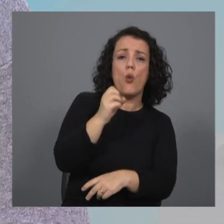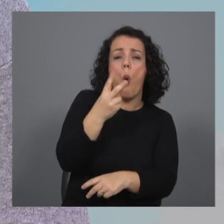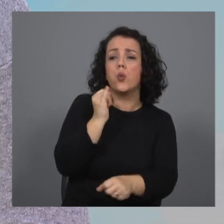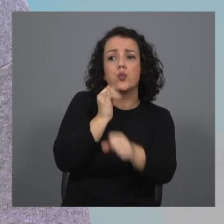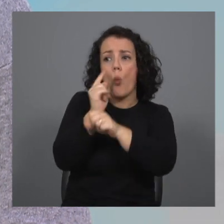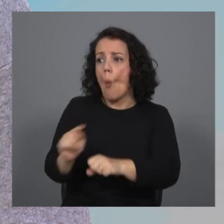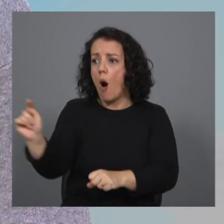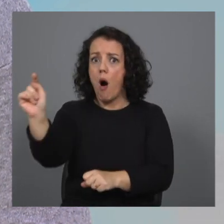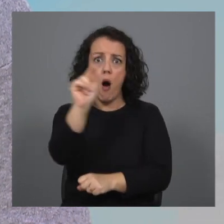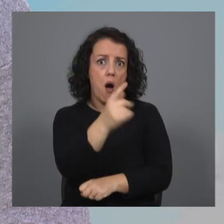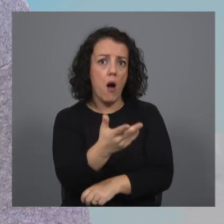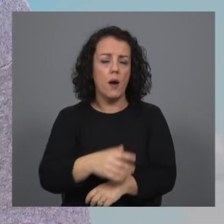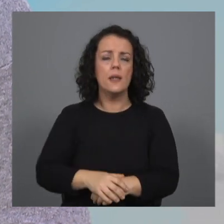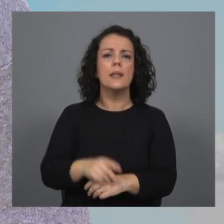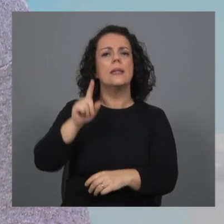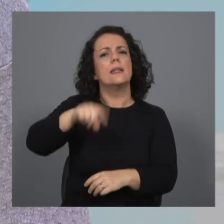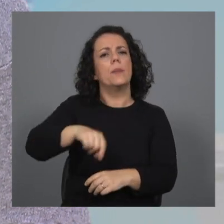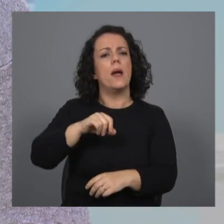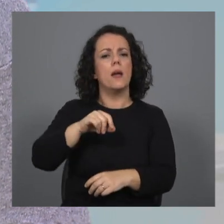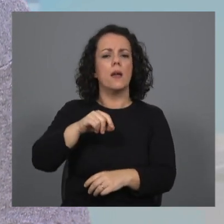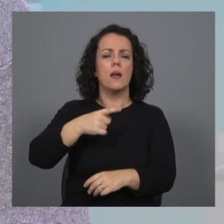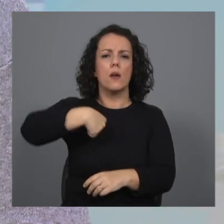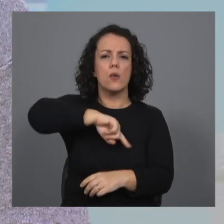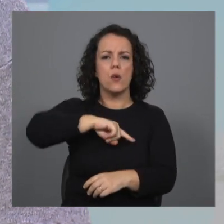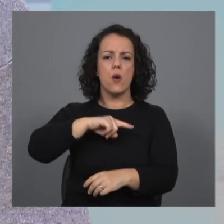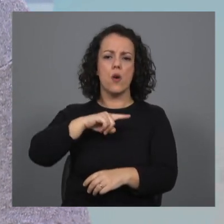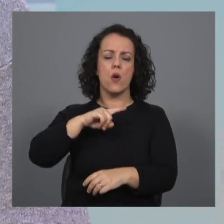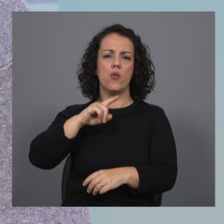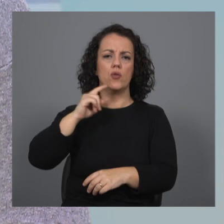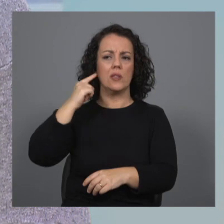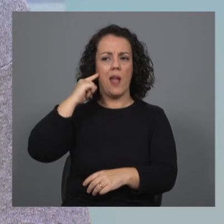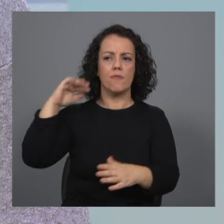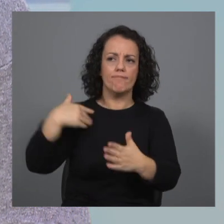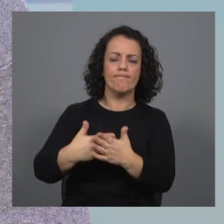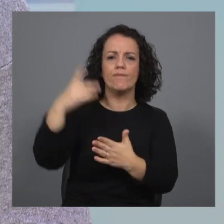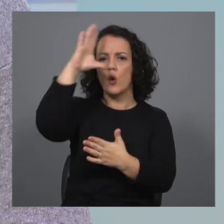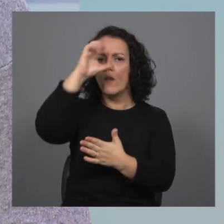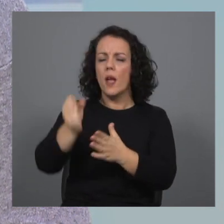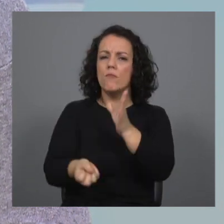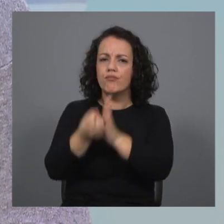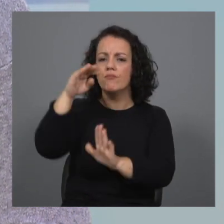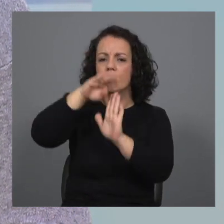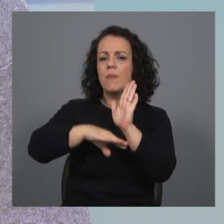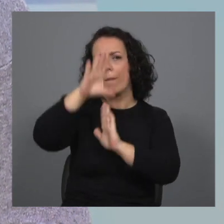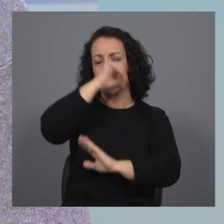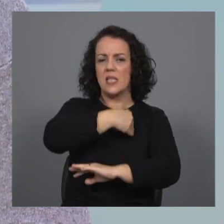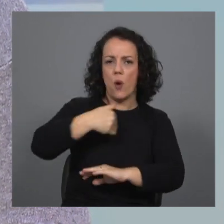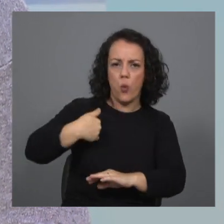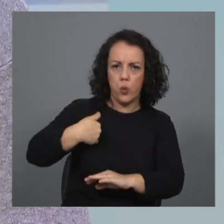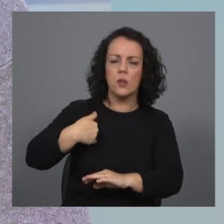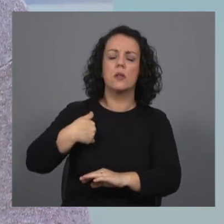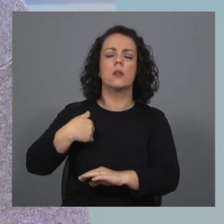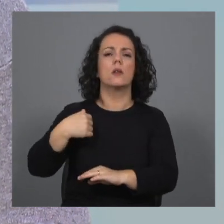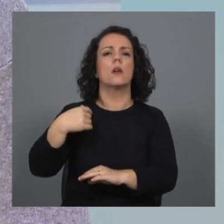Temos também várias respostas que já vão surgindo, mesmo desenhadas pelo Governo, pelo Ministério da Saúde e que também estão